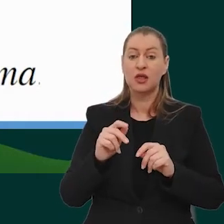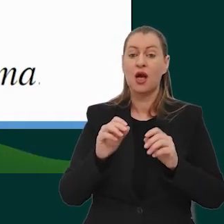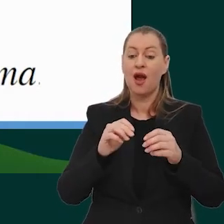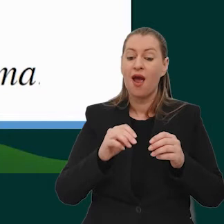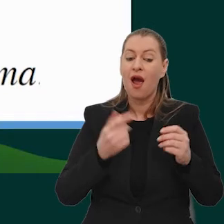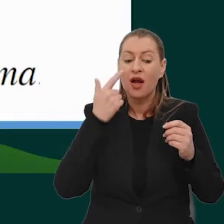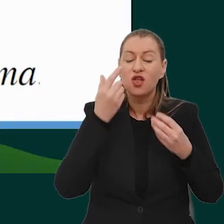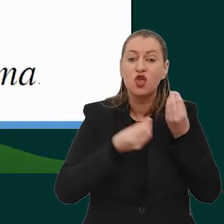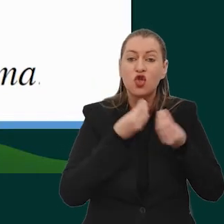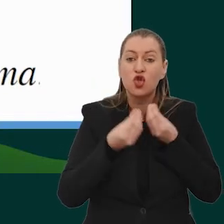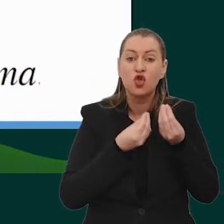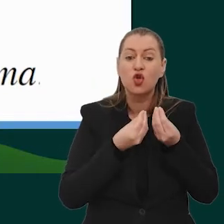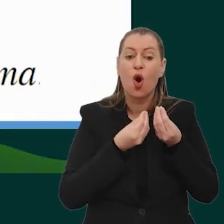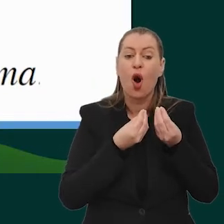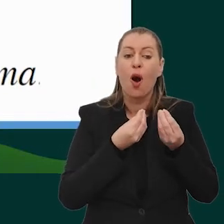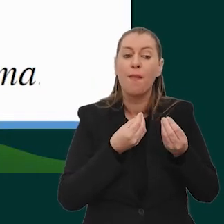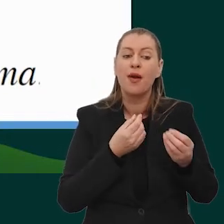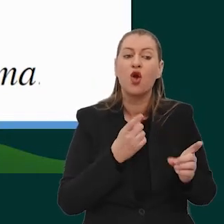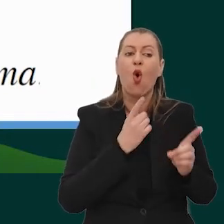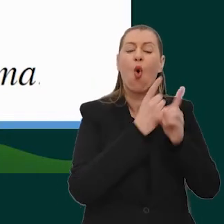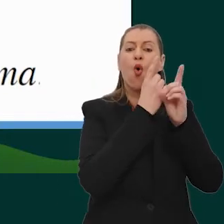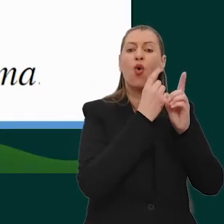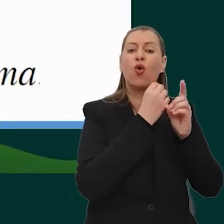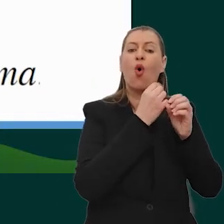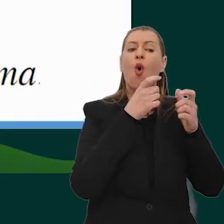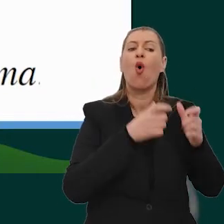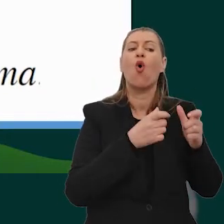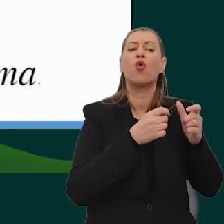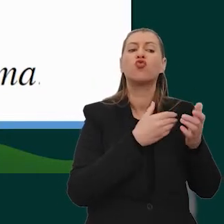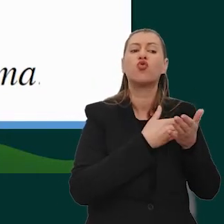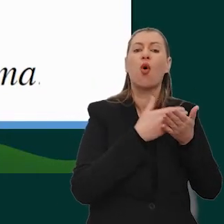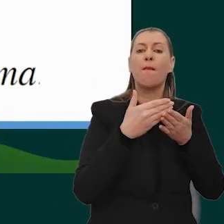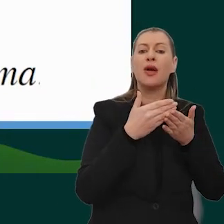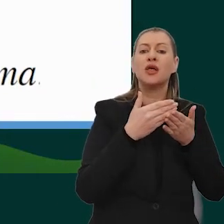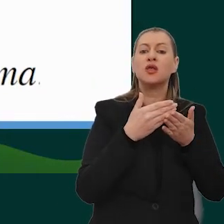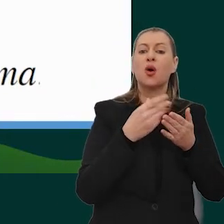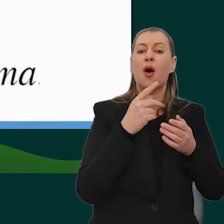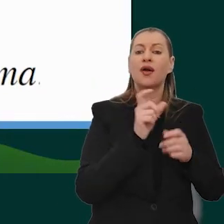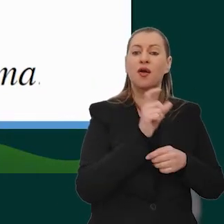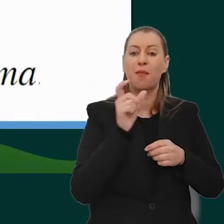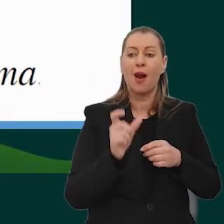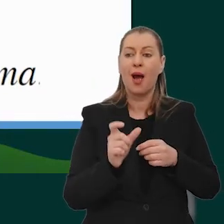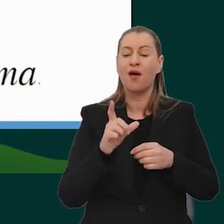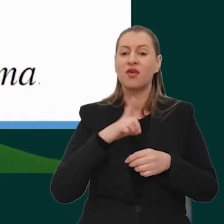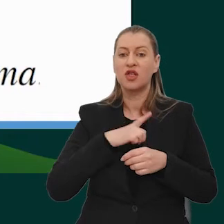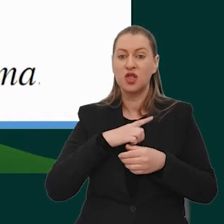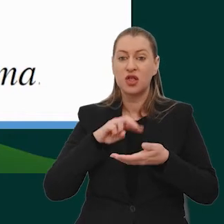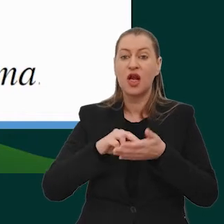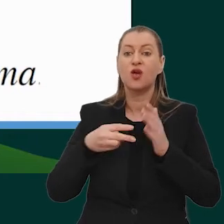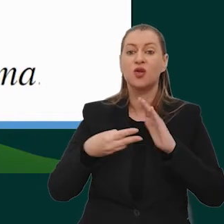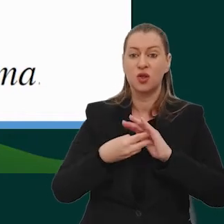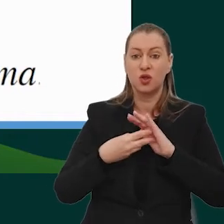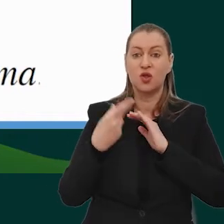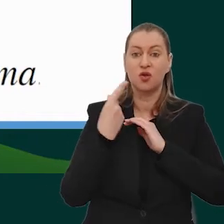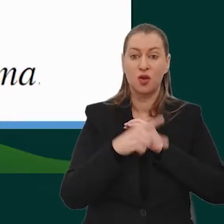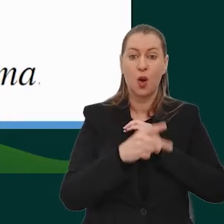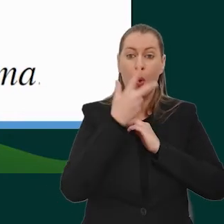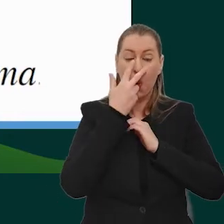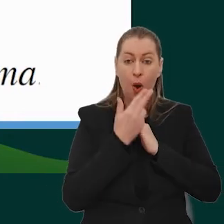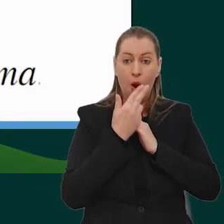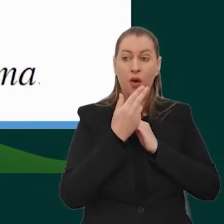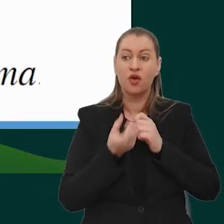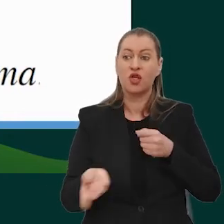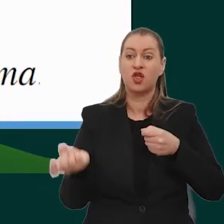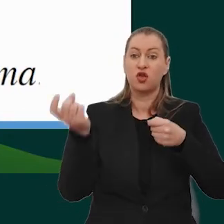original, mas como ela deriva, ela não deixa de ter aquele sentido do infinitivo. Então vocês podem voltar ao